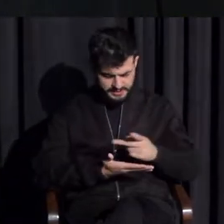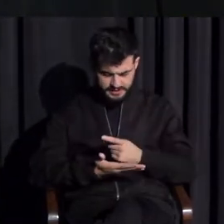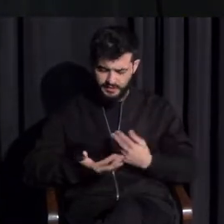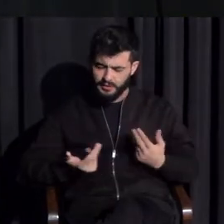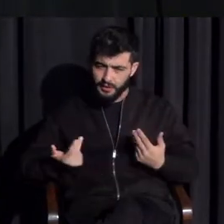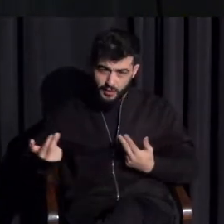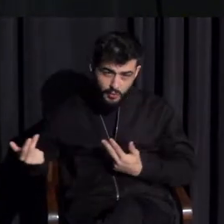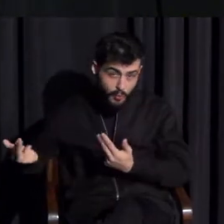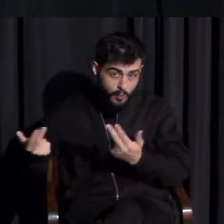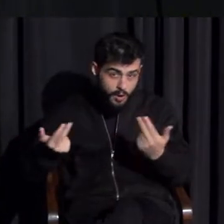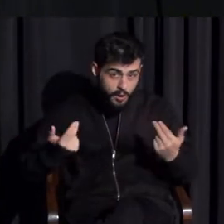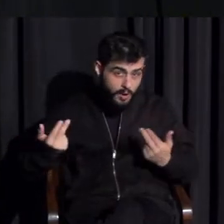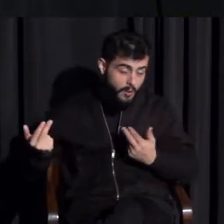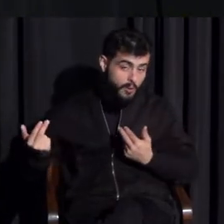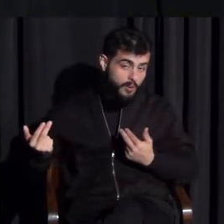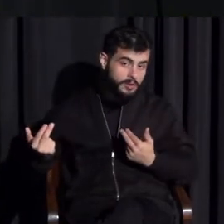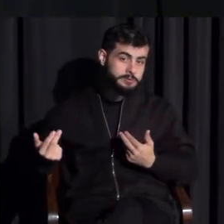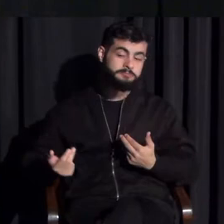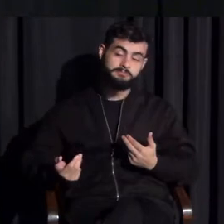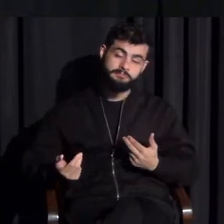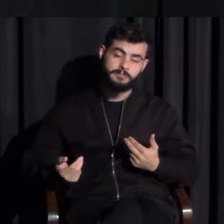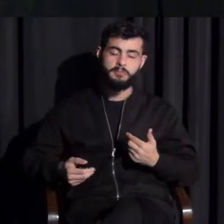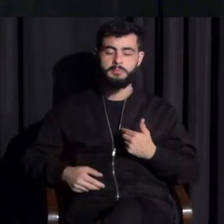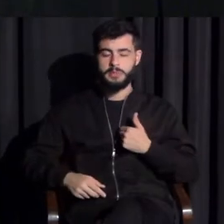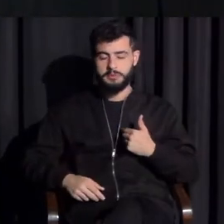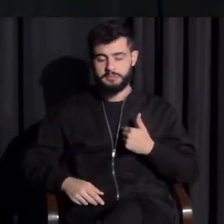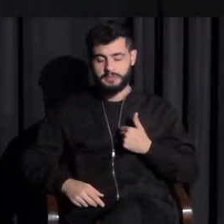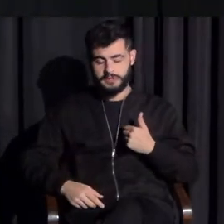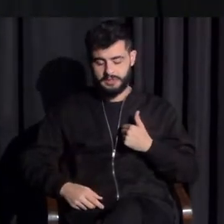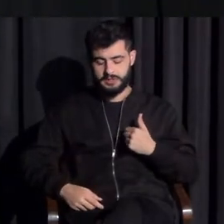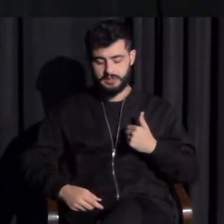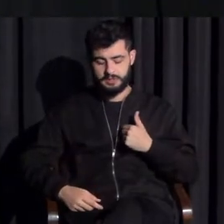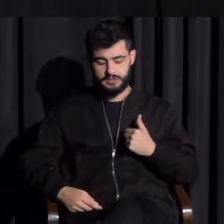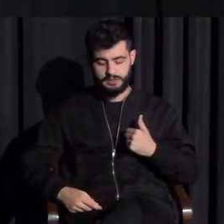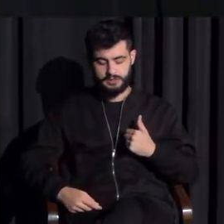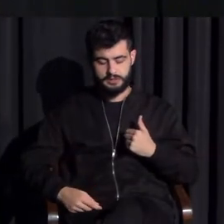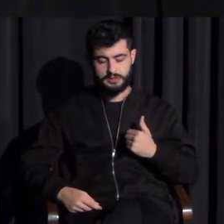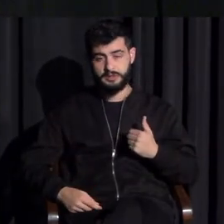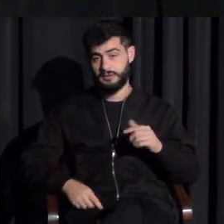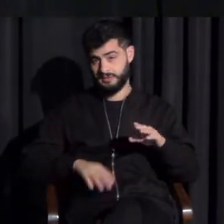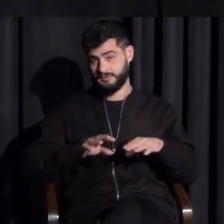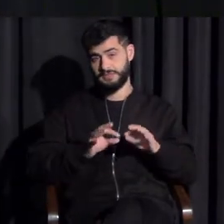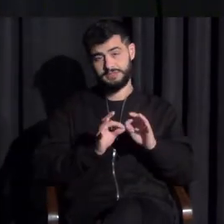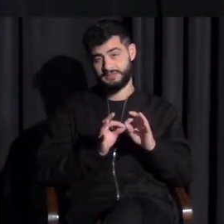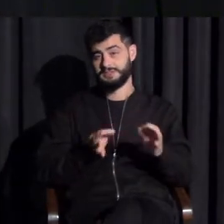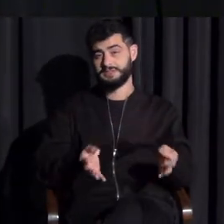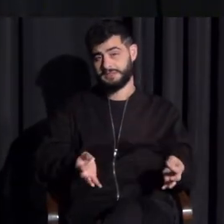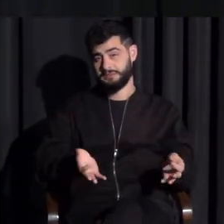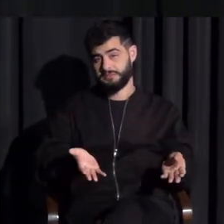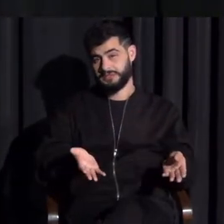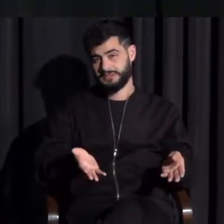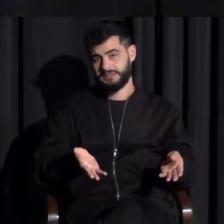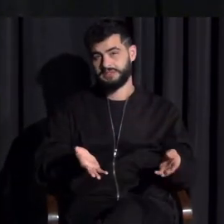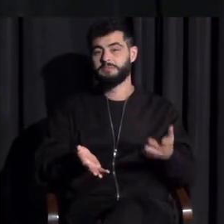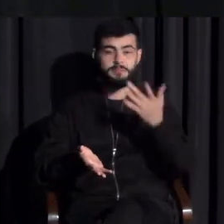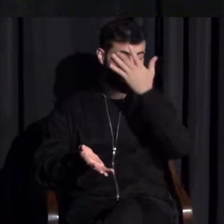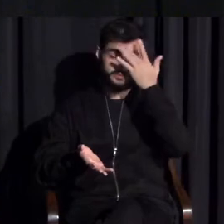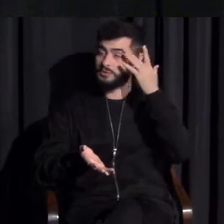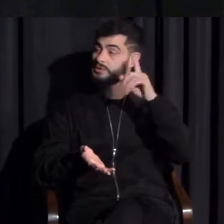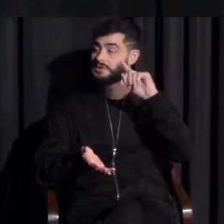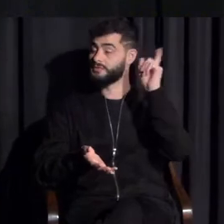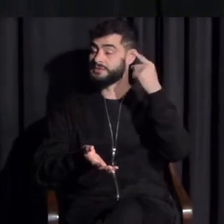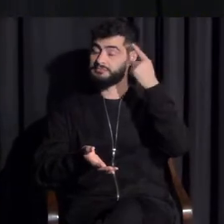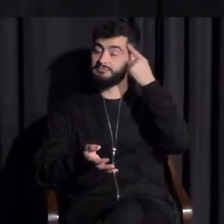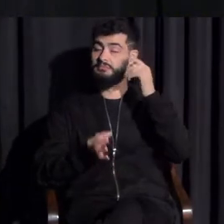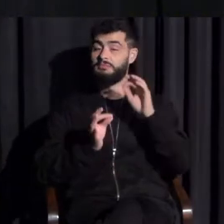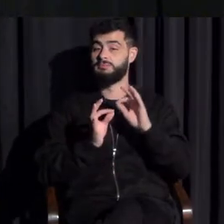Então, isso, para mim, particularmente, embora possa parecer simples e, talvez, para algumas pessoas, até simplista, é